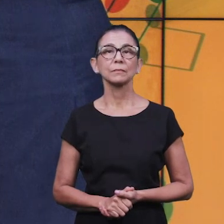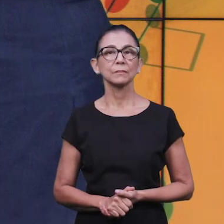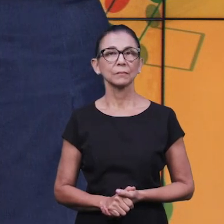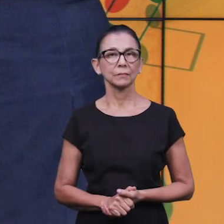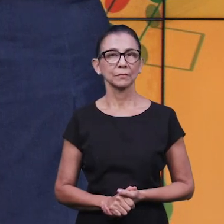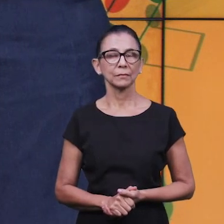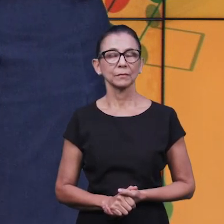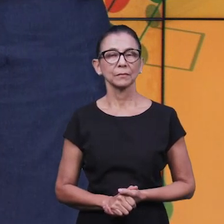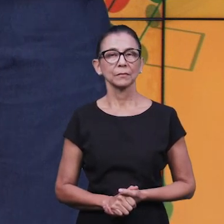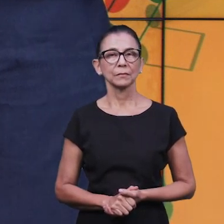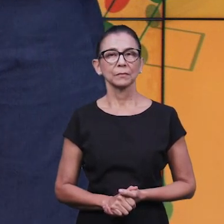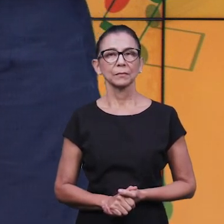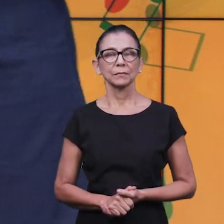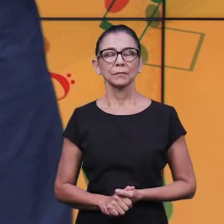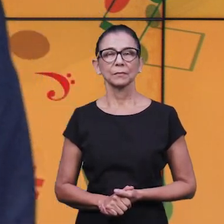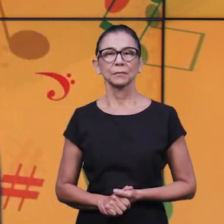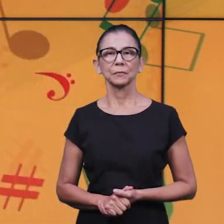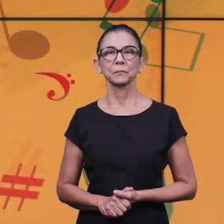lá.